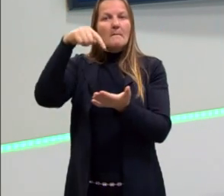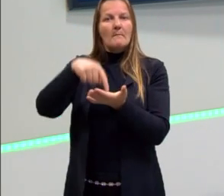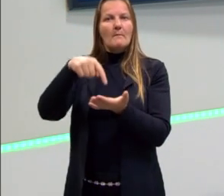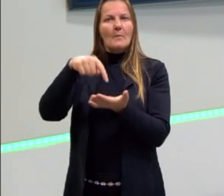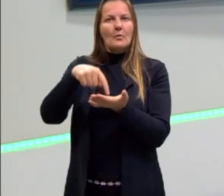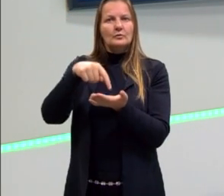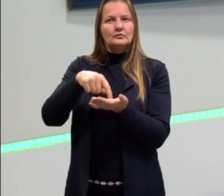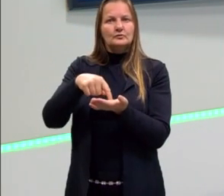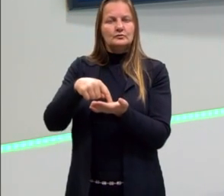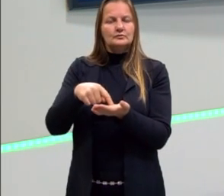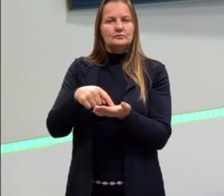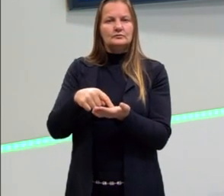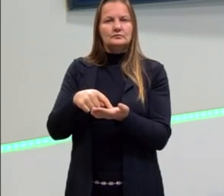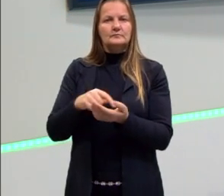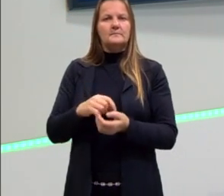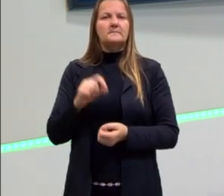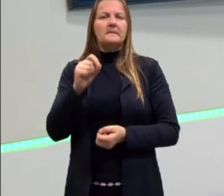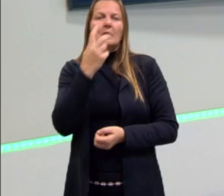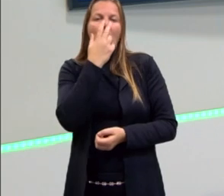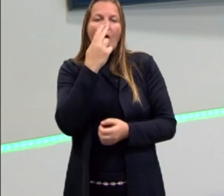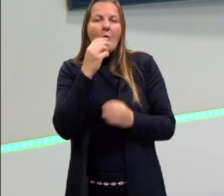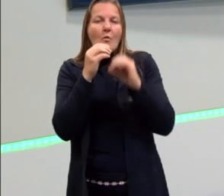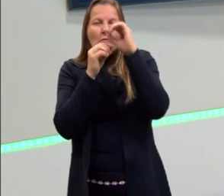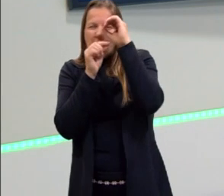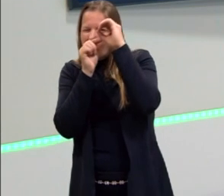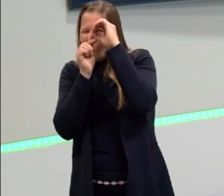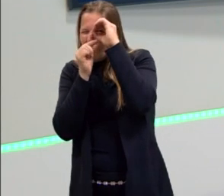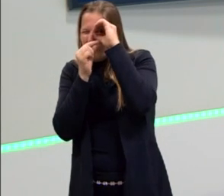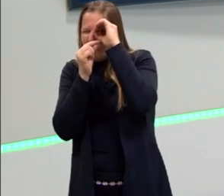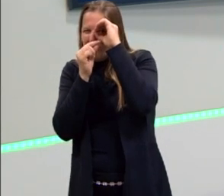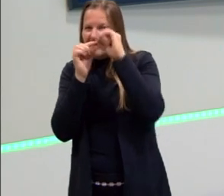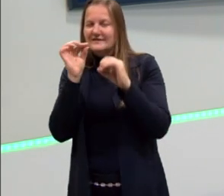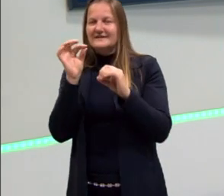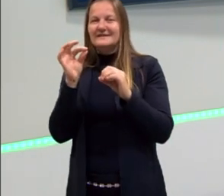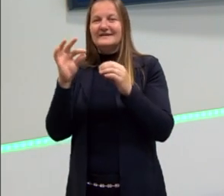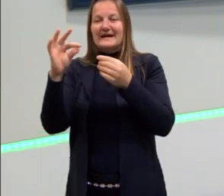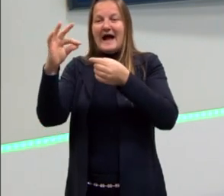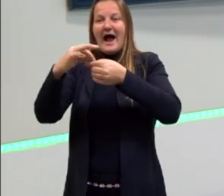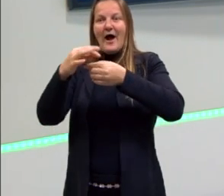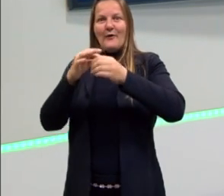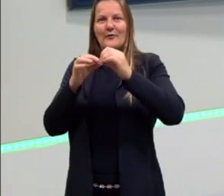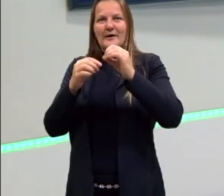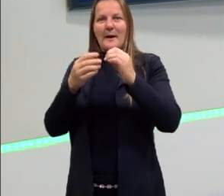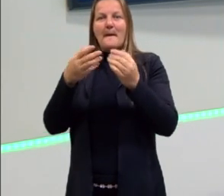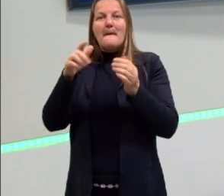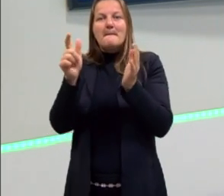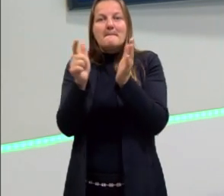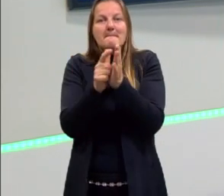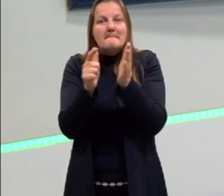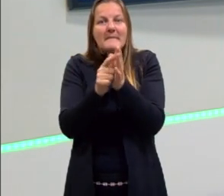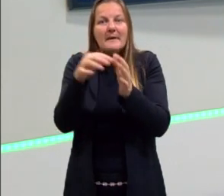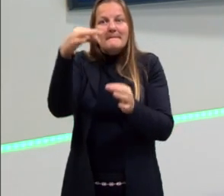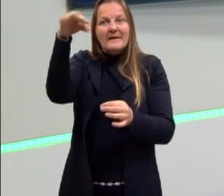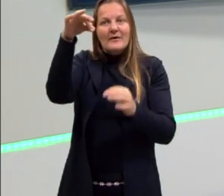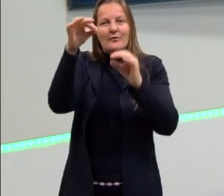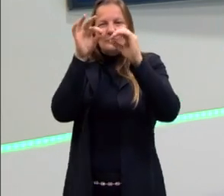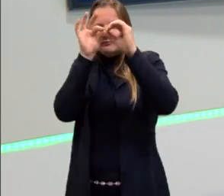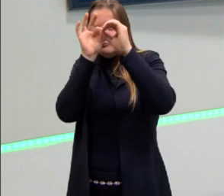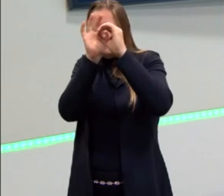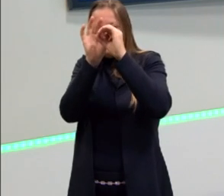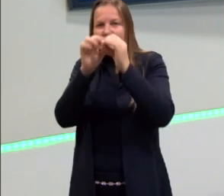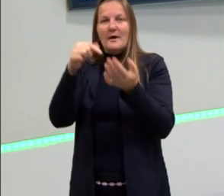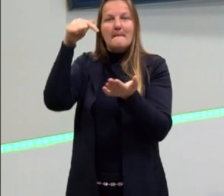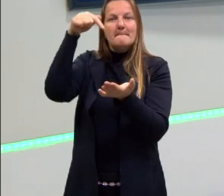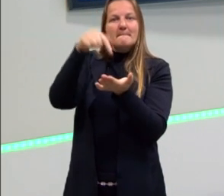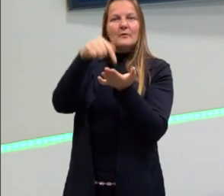ponto é como se fosse um furinho feito por uma agulha em uma folha de papel aquele furinho representa